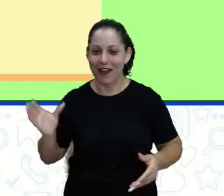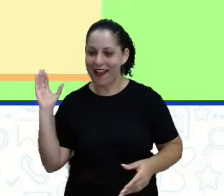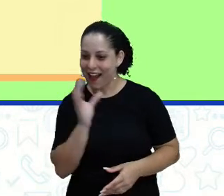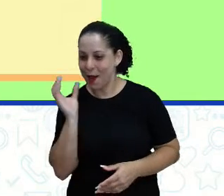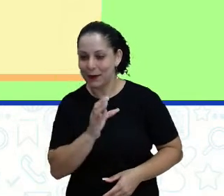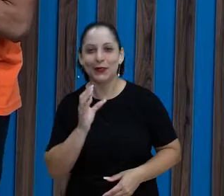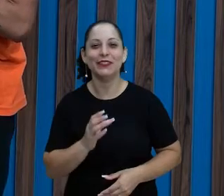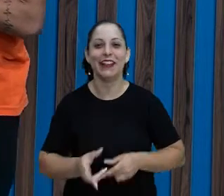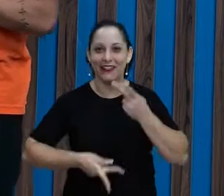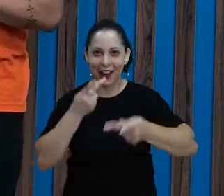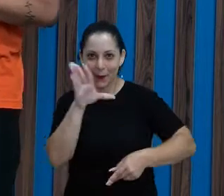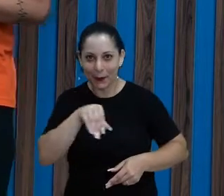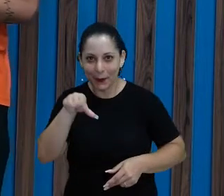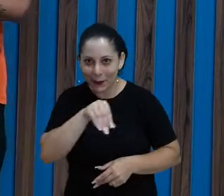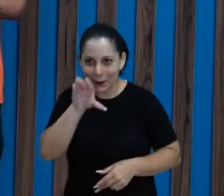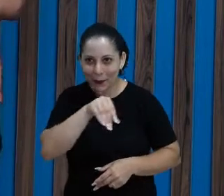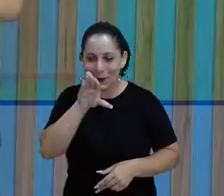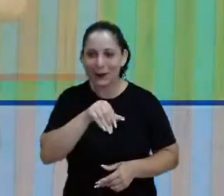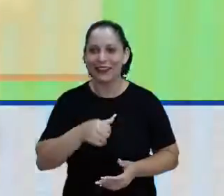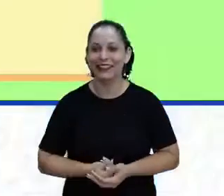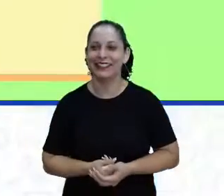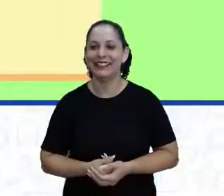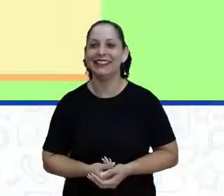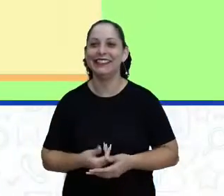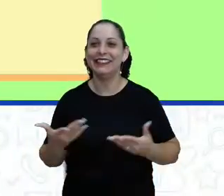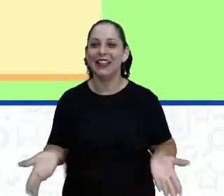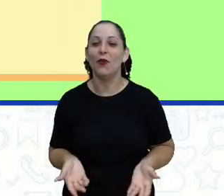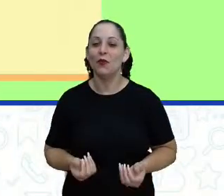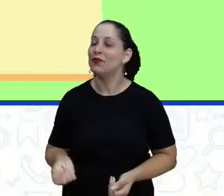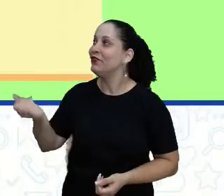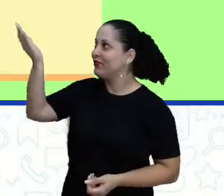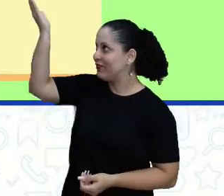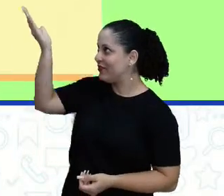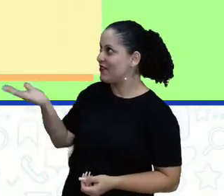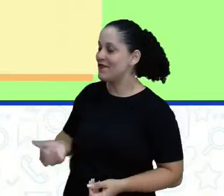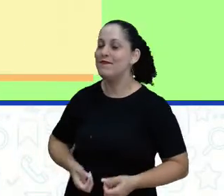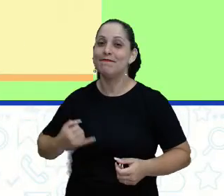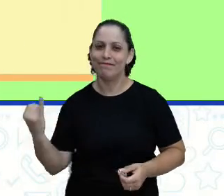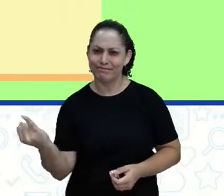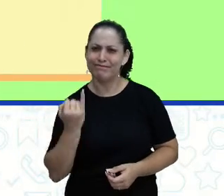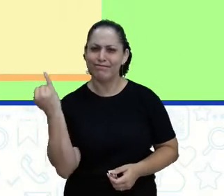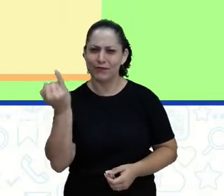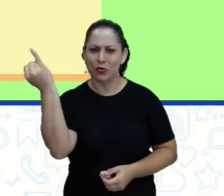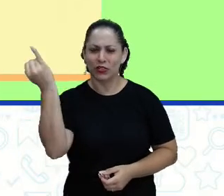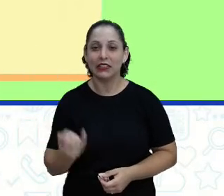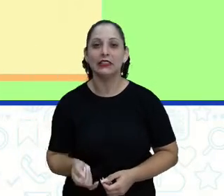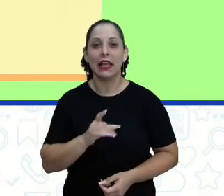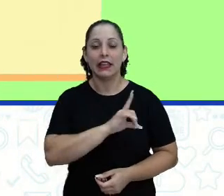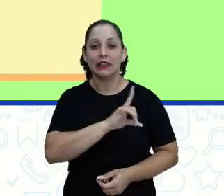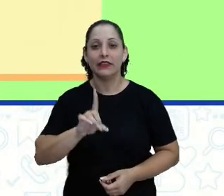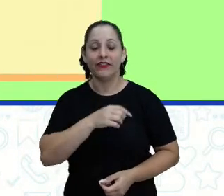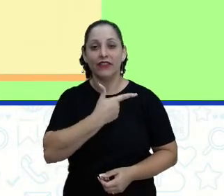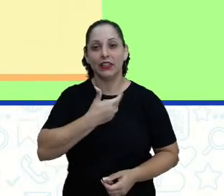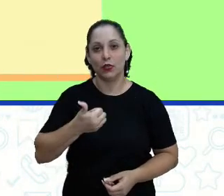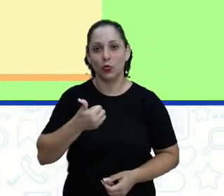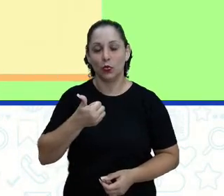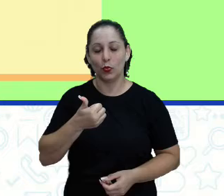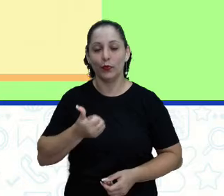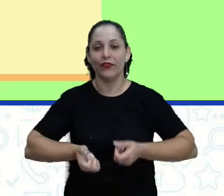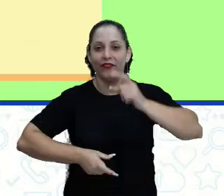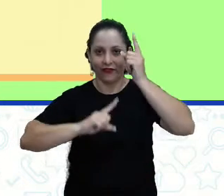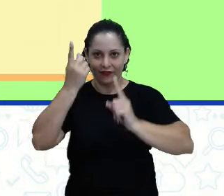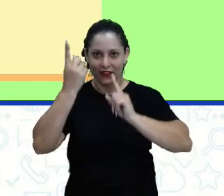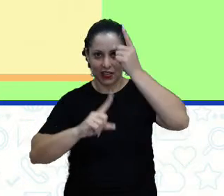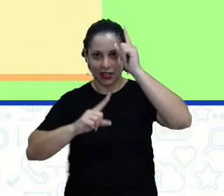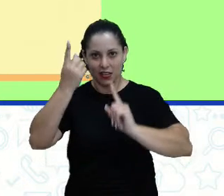acelerada. Ó, em 2000, vejam aí esse dado bem importante. Em 21 de fevereiro desse ano, Paulo